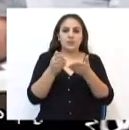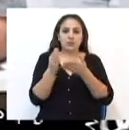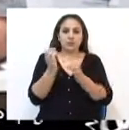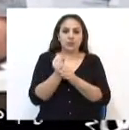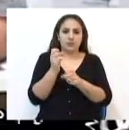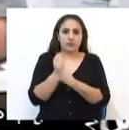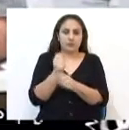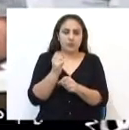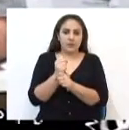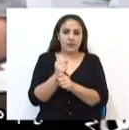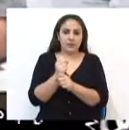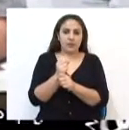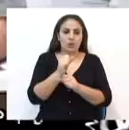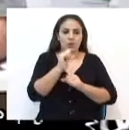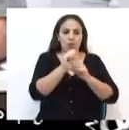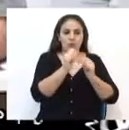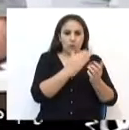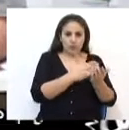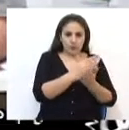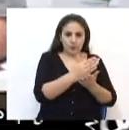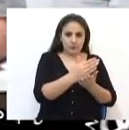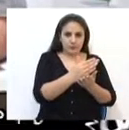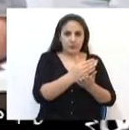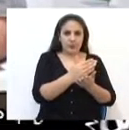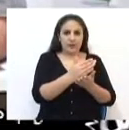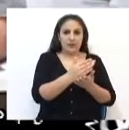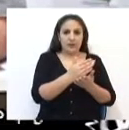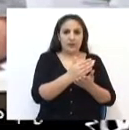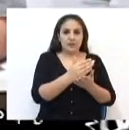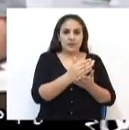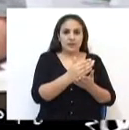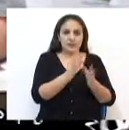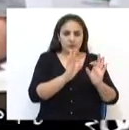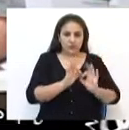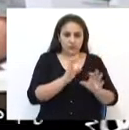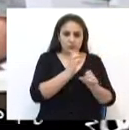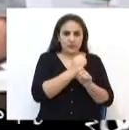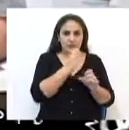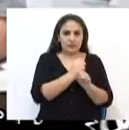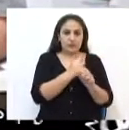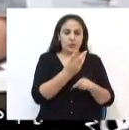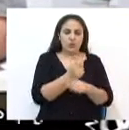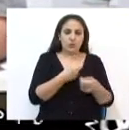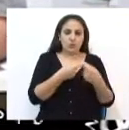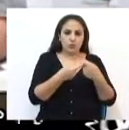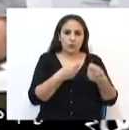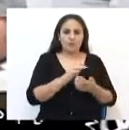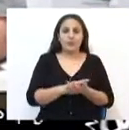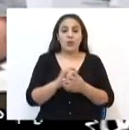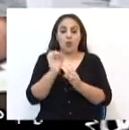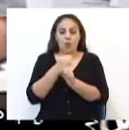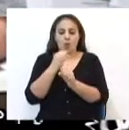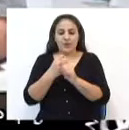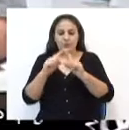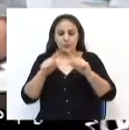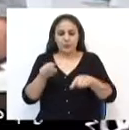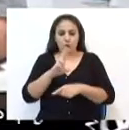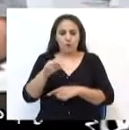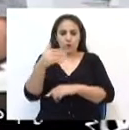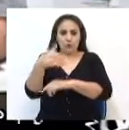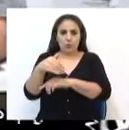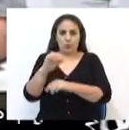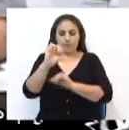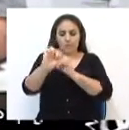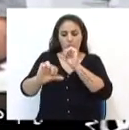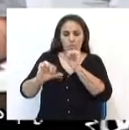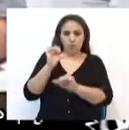de Contas passa a ser Comissão de Finanças, Planejamento e Controle. A Comissão de Obras Públicas e Nomenclatura de Ruas passa a